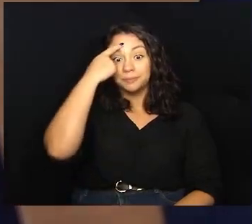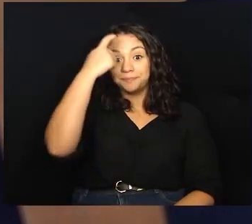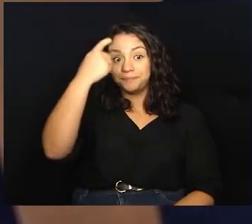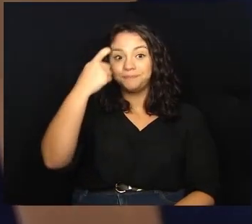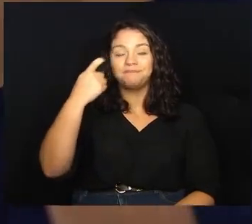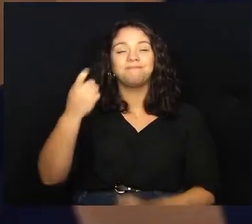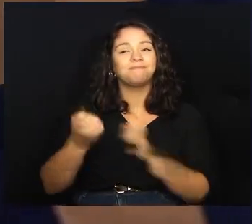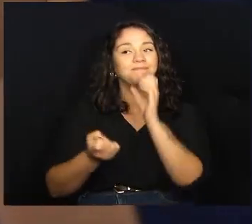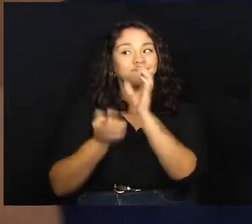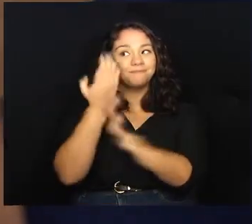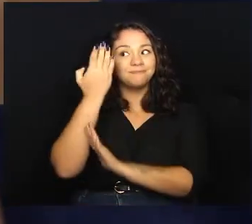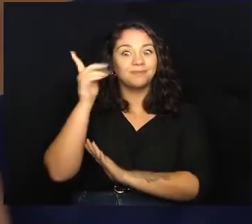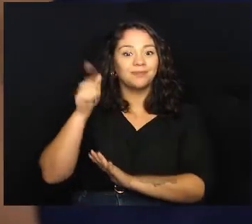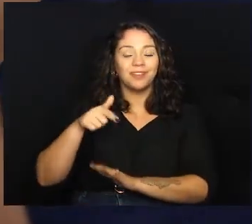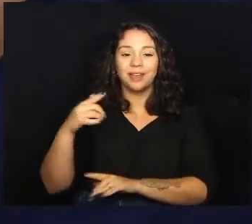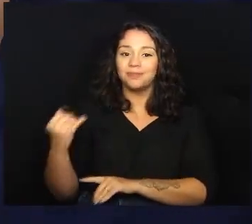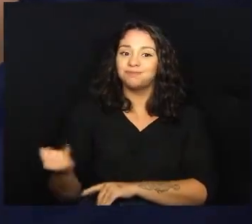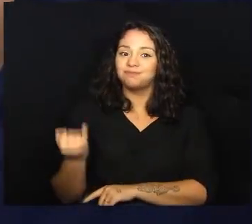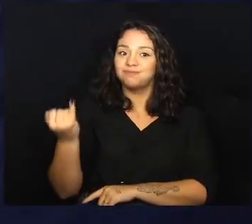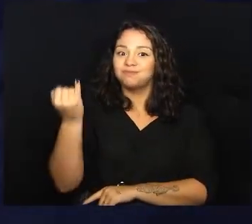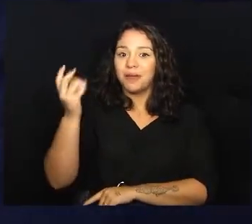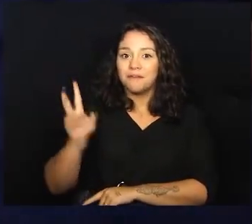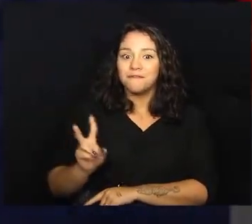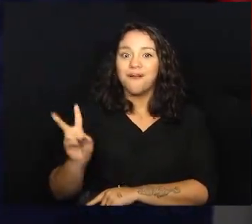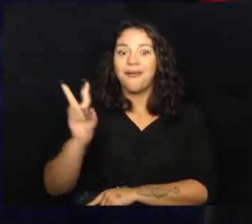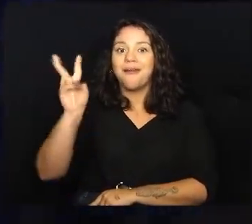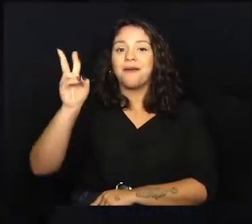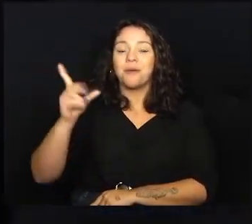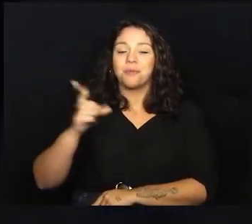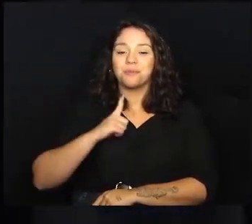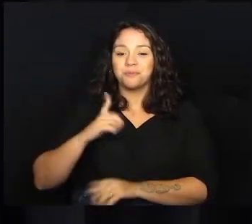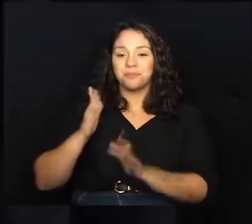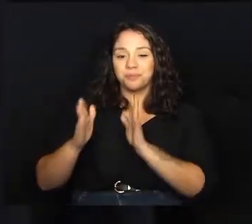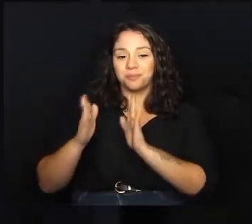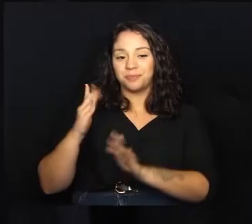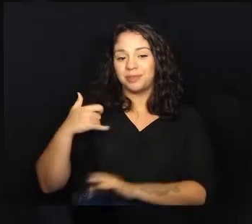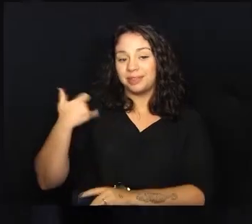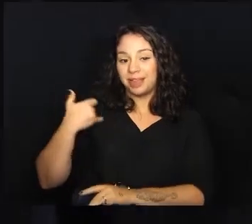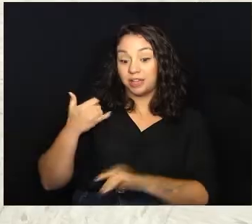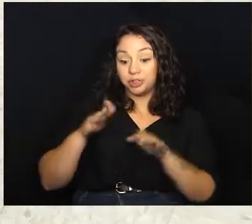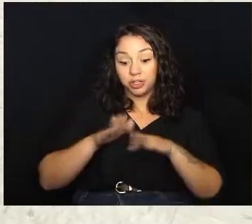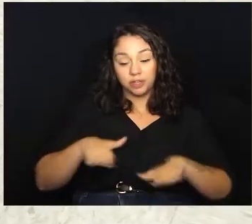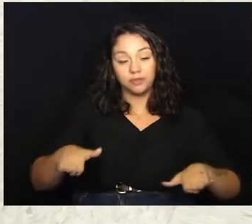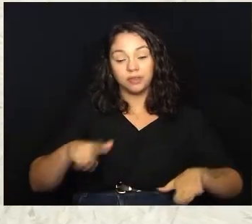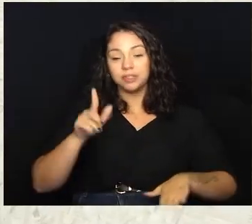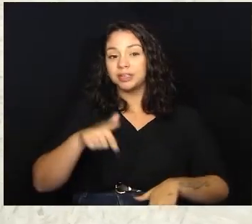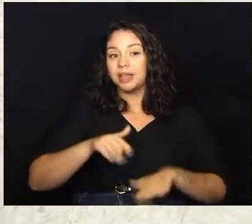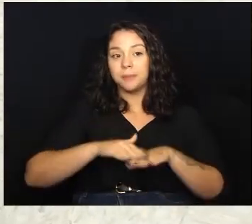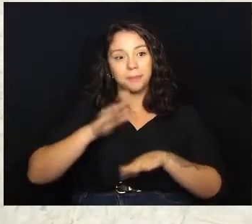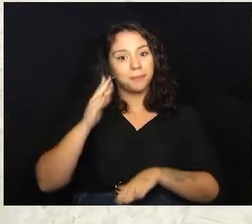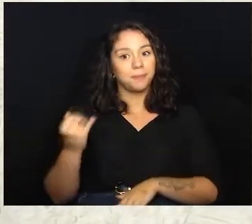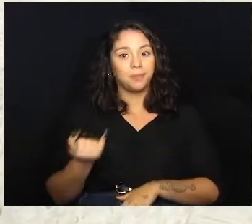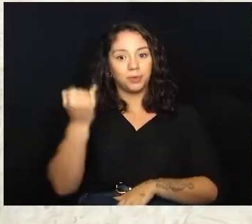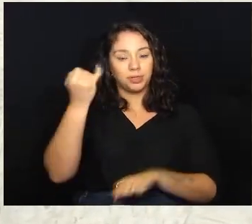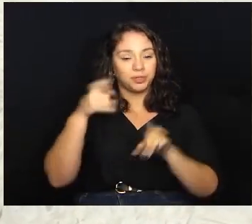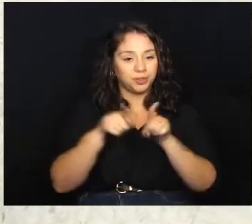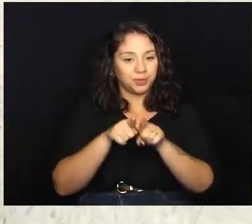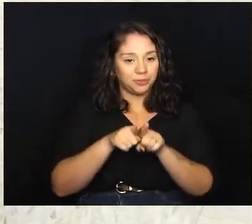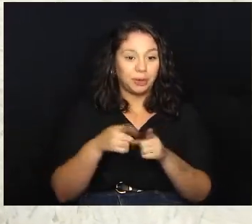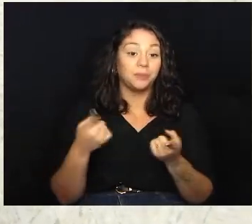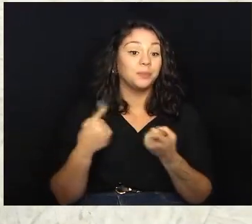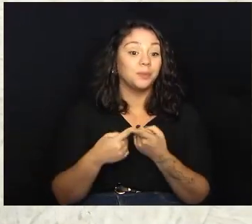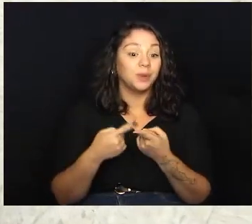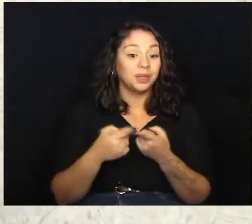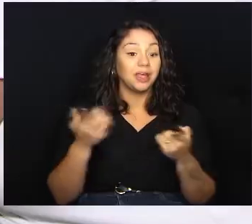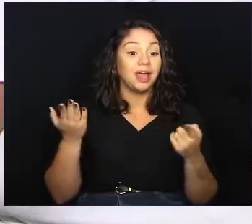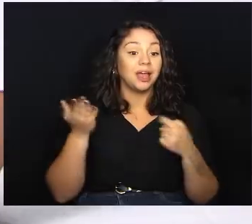A criatividade é considerada um grande trunfo em qualquer fase da nossa vida. E na infância, ela é ainda mais